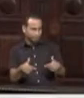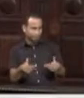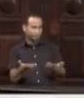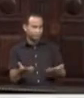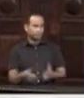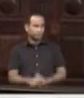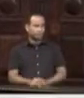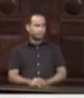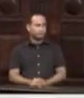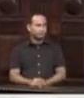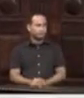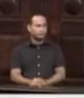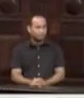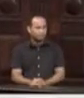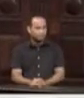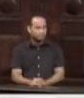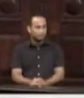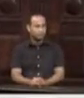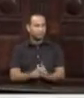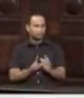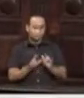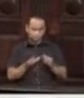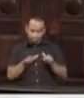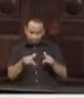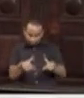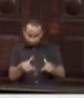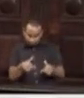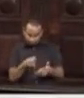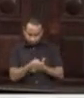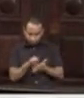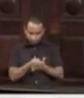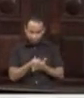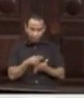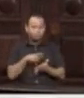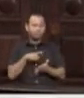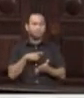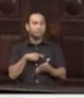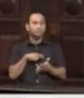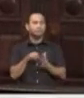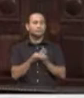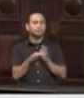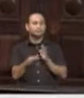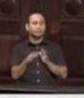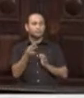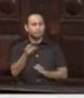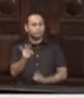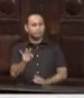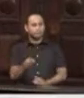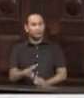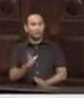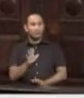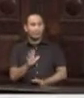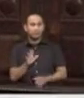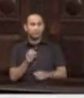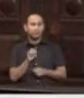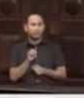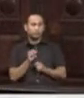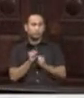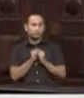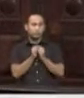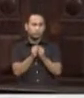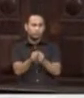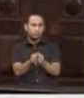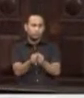CONFAS e o cumprimento dessas exigências da lei federal. Mas, junto com isso, ele